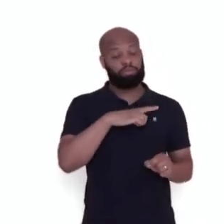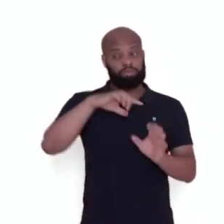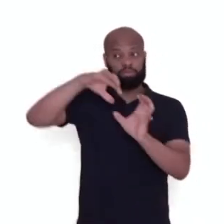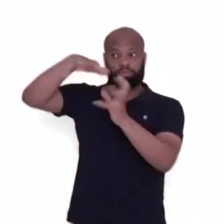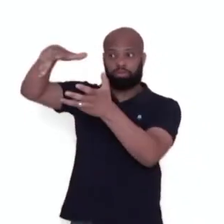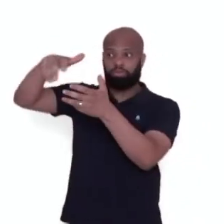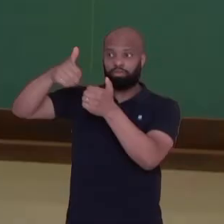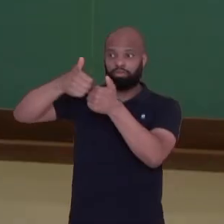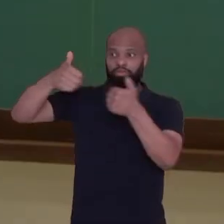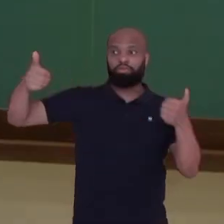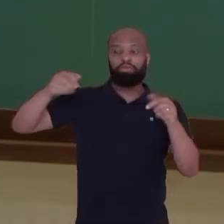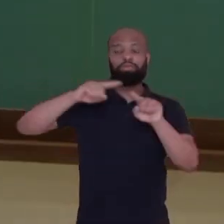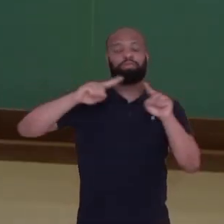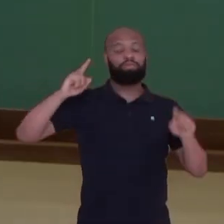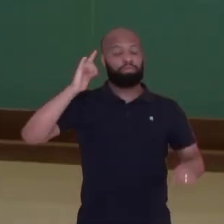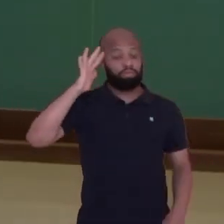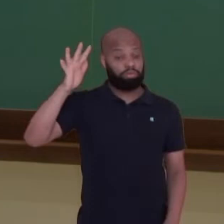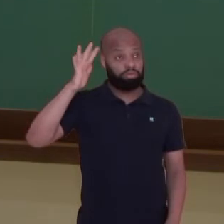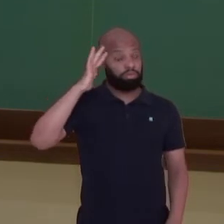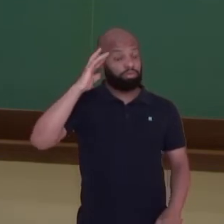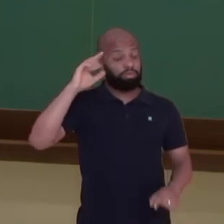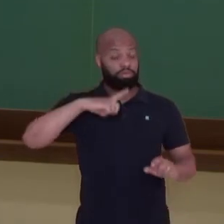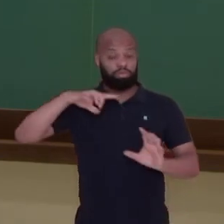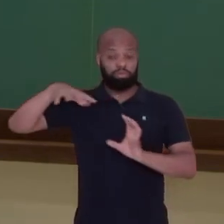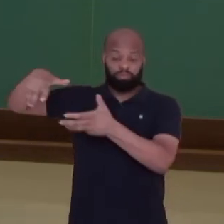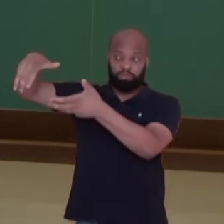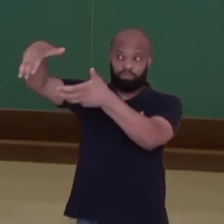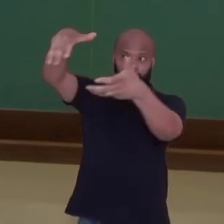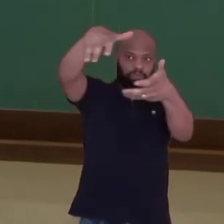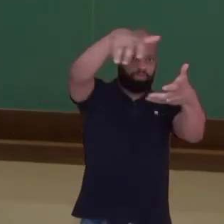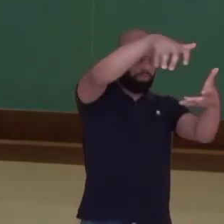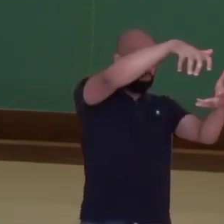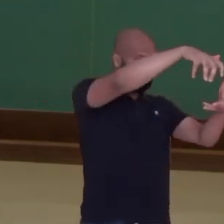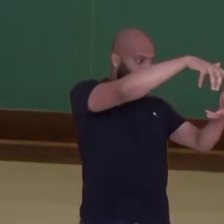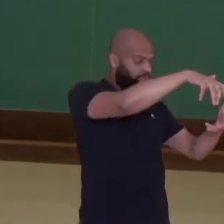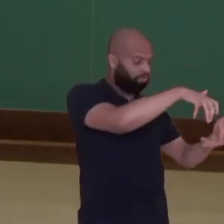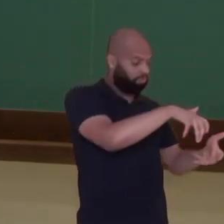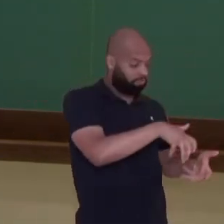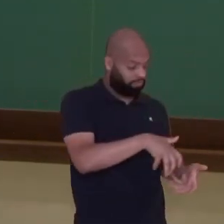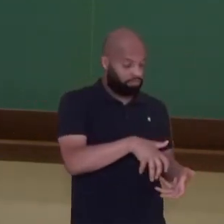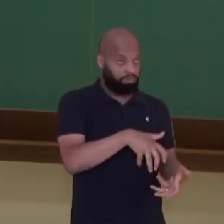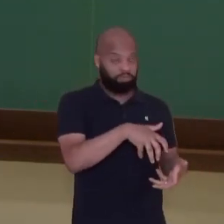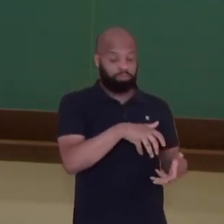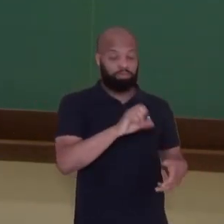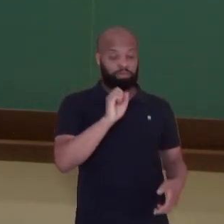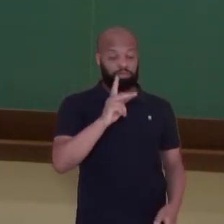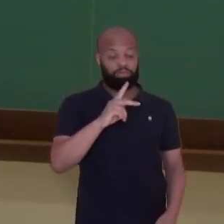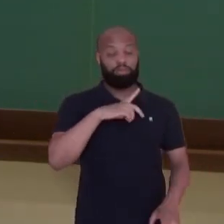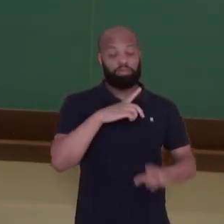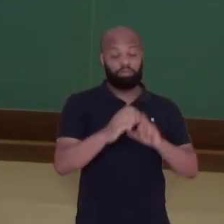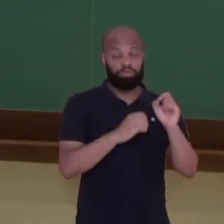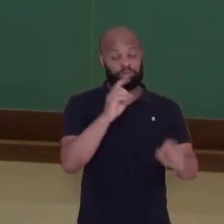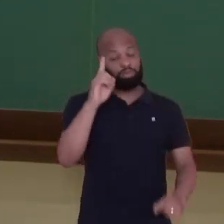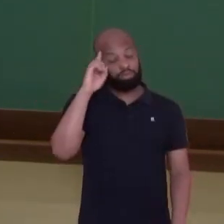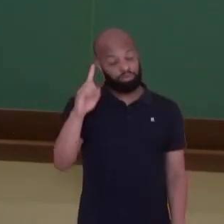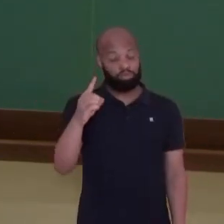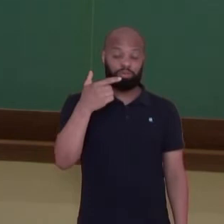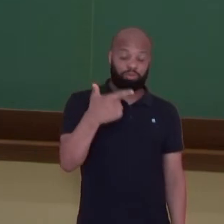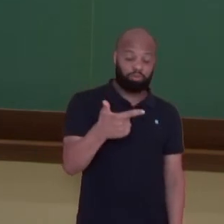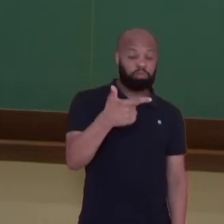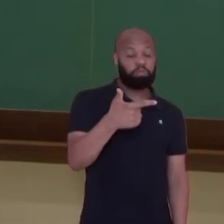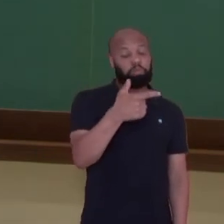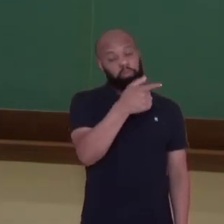Mas agora imagine que a Terra está fazendo esse movimento. Passou um dia, 2, uma semana,